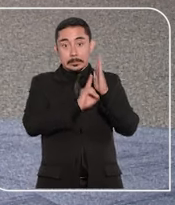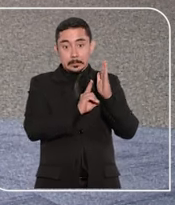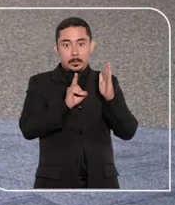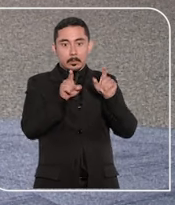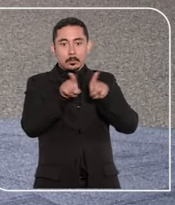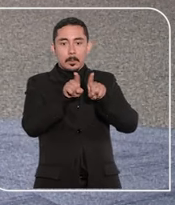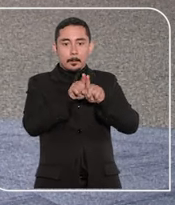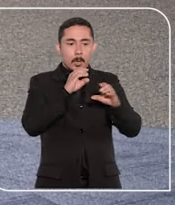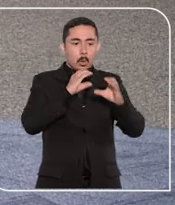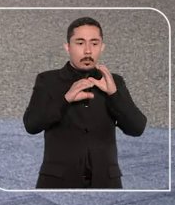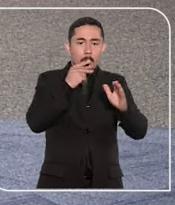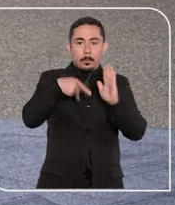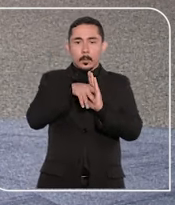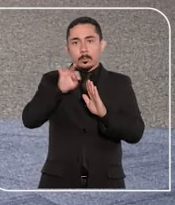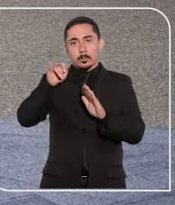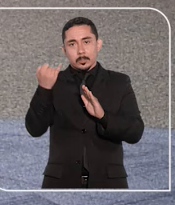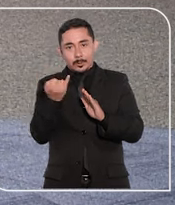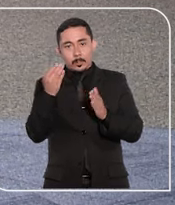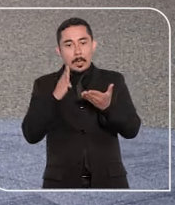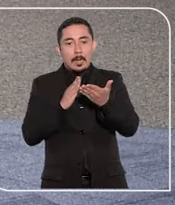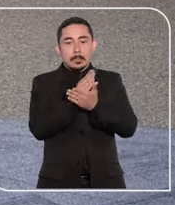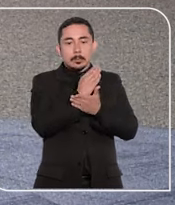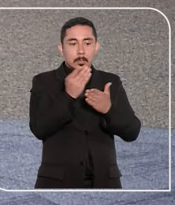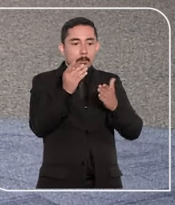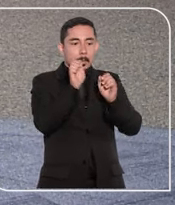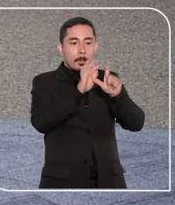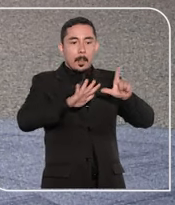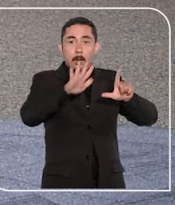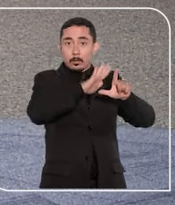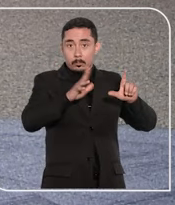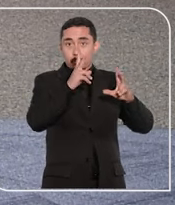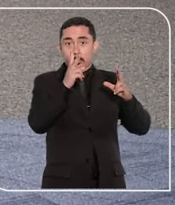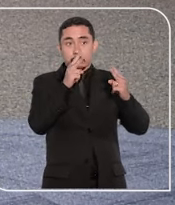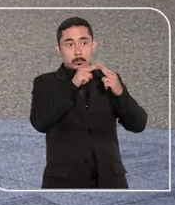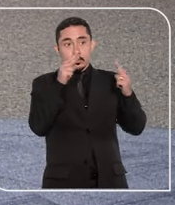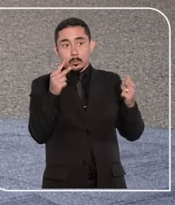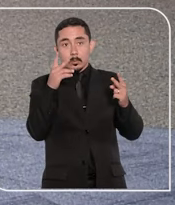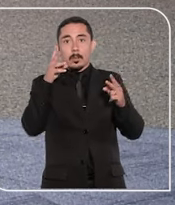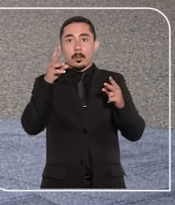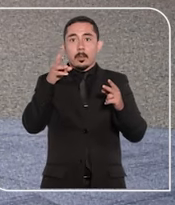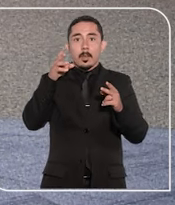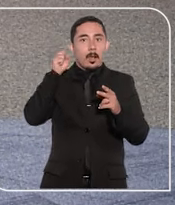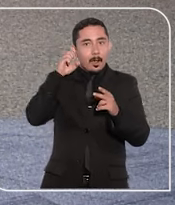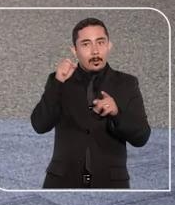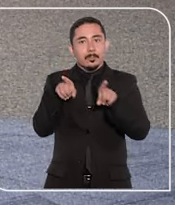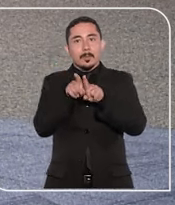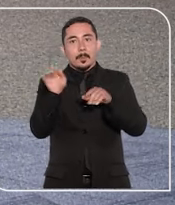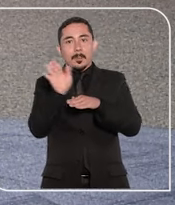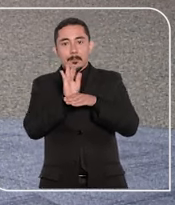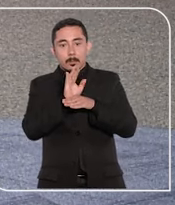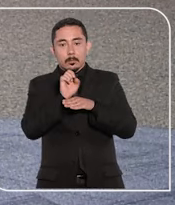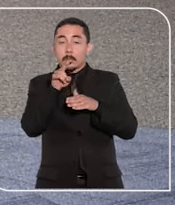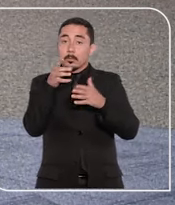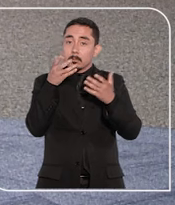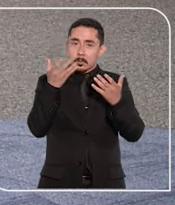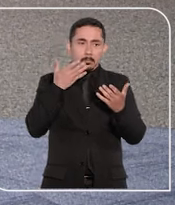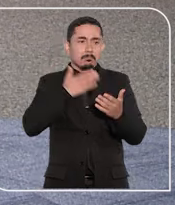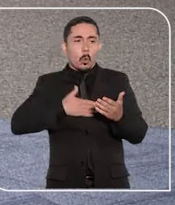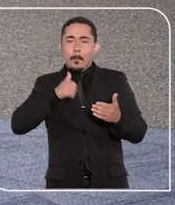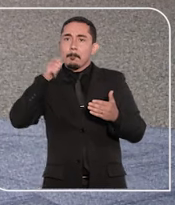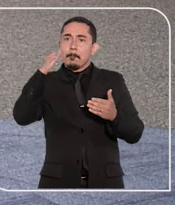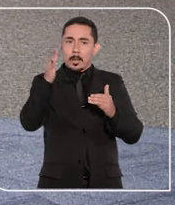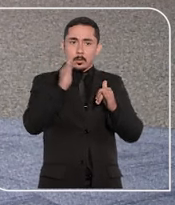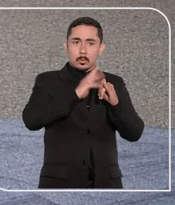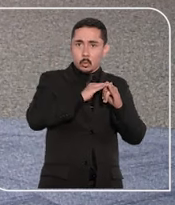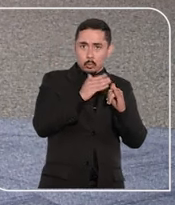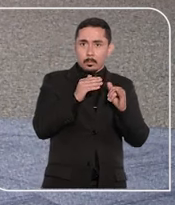do STJ produz, acesse as nossas plataformas digitais de áudio e vídeo. E se você prefere o YouTube, faça agora mesmo a